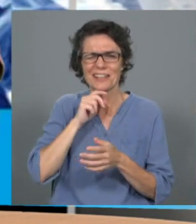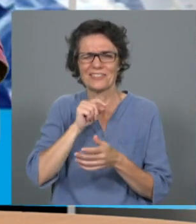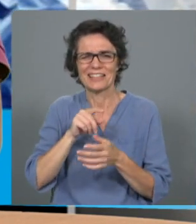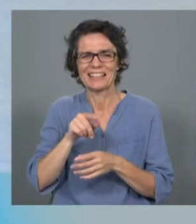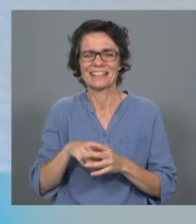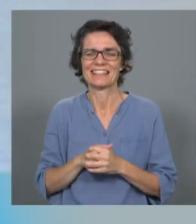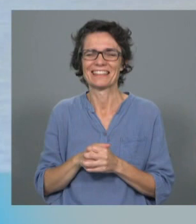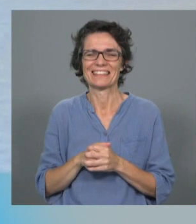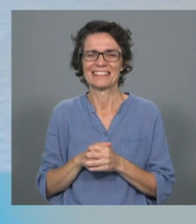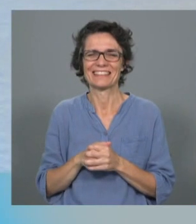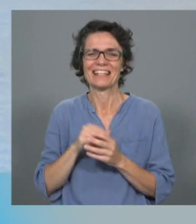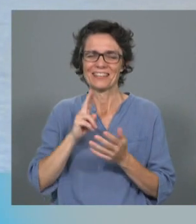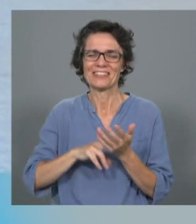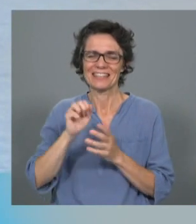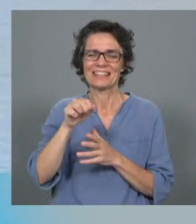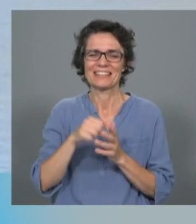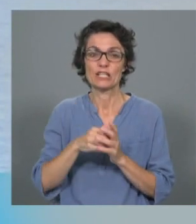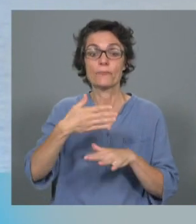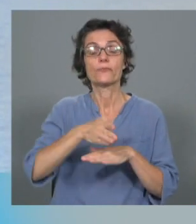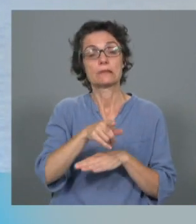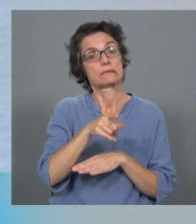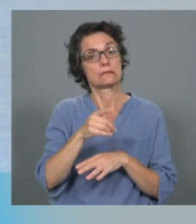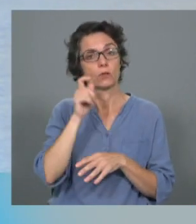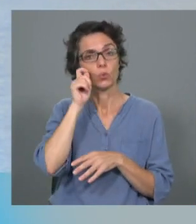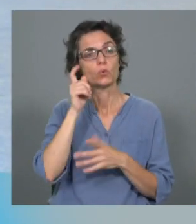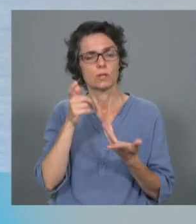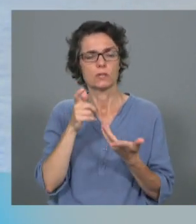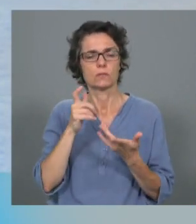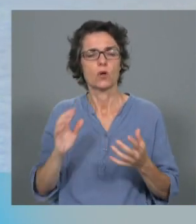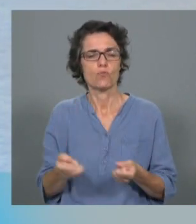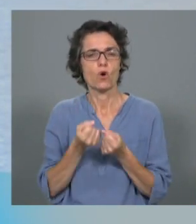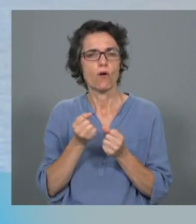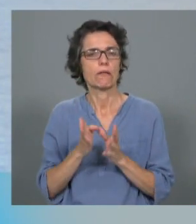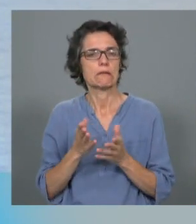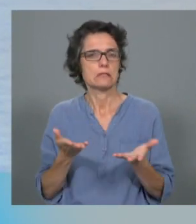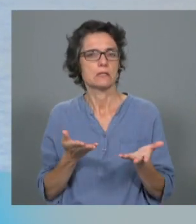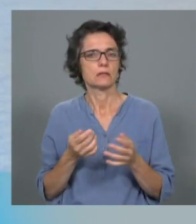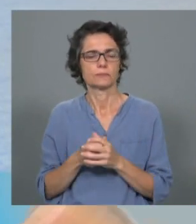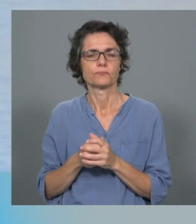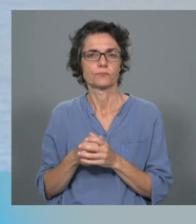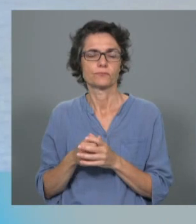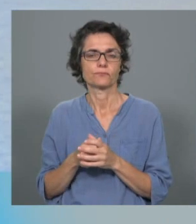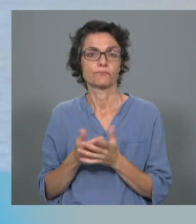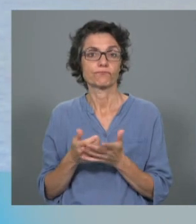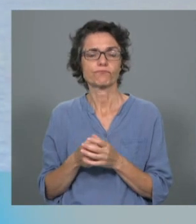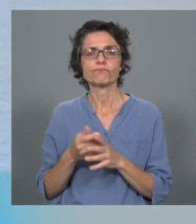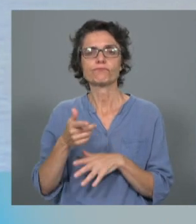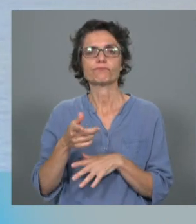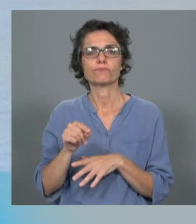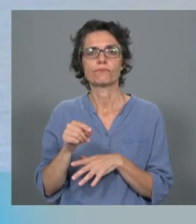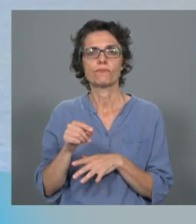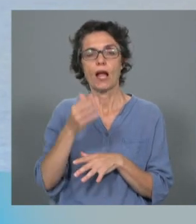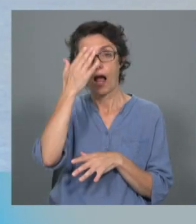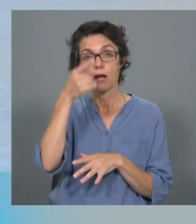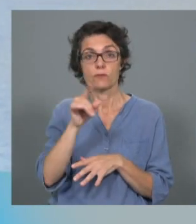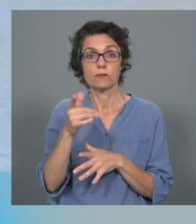setor a recuperar e a retomar a atividade que estava em grande desenvolvimento. Acredito que, e